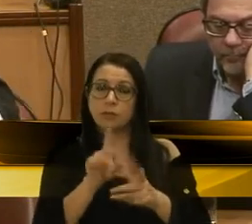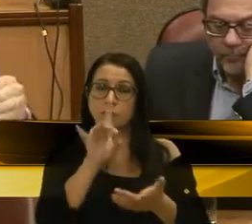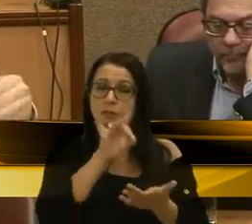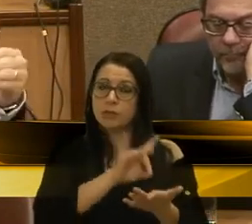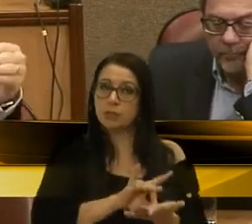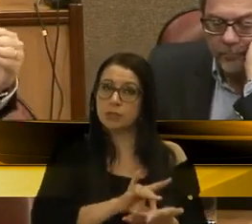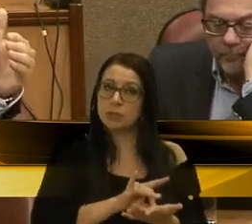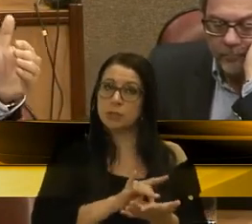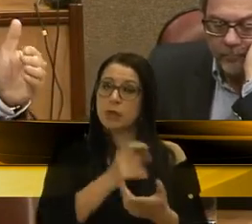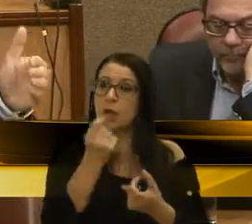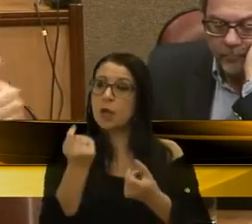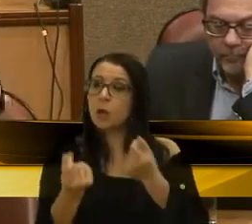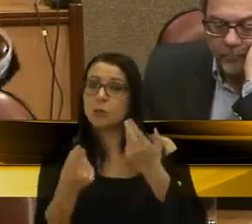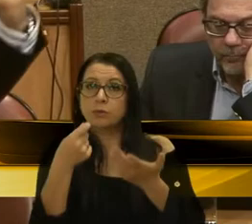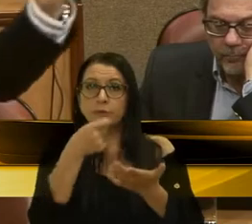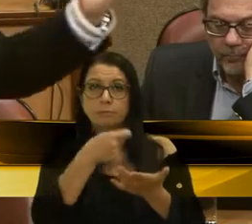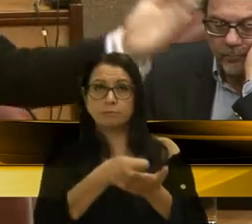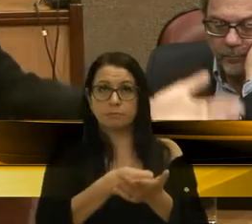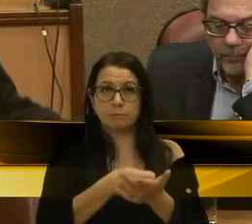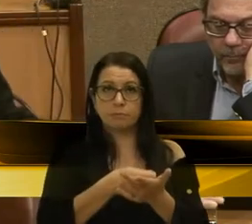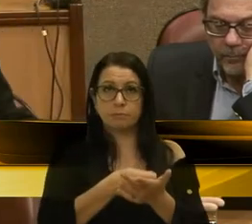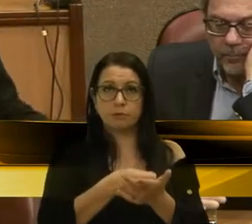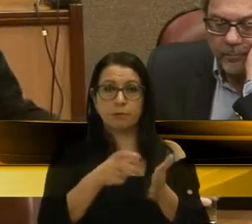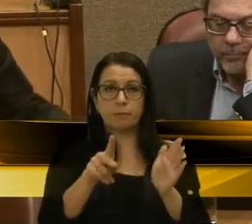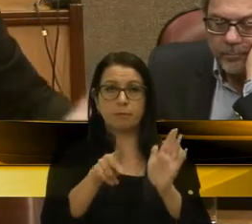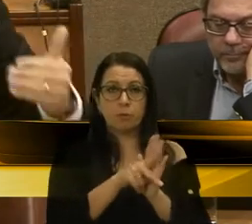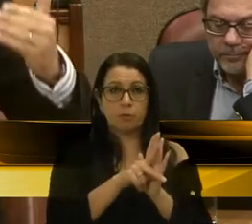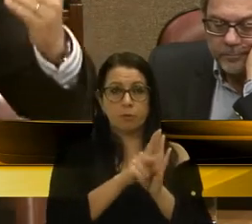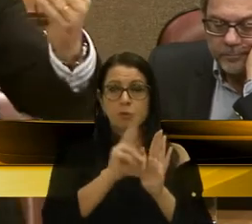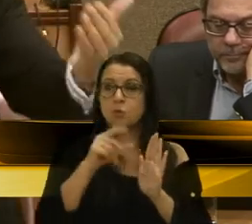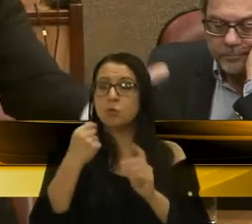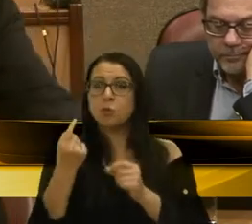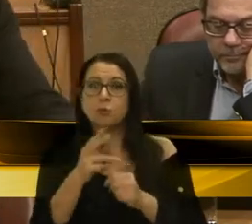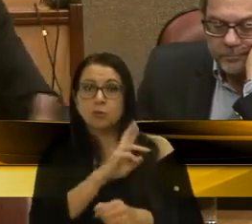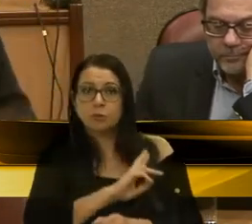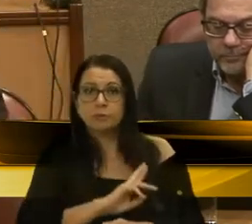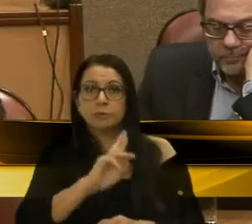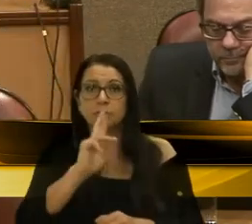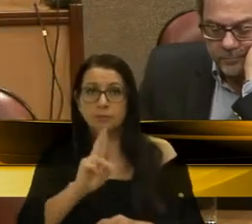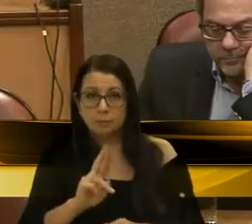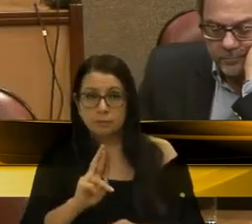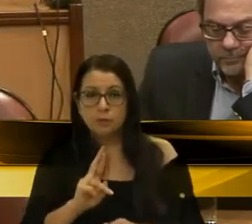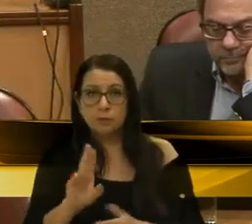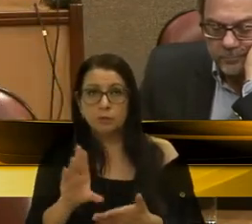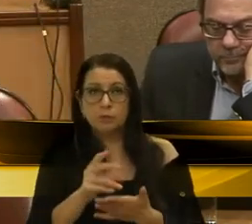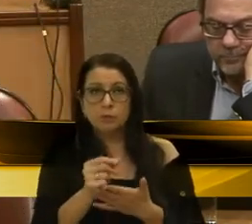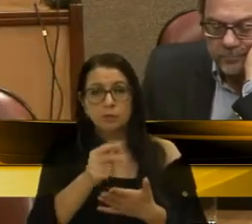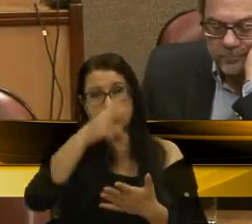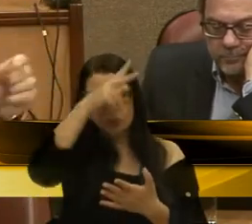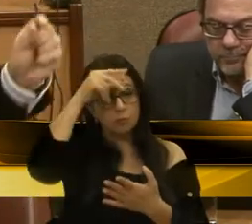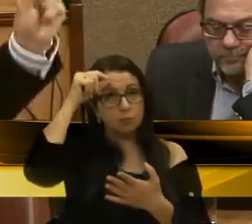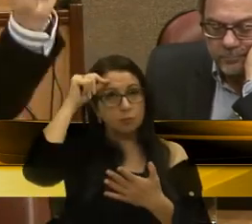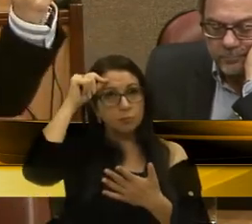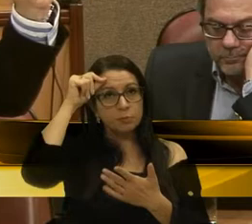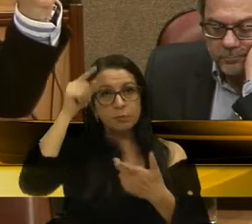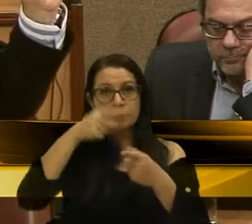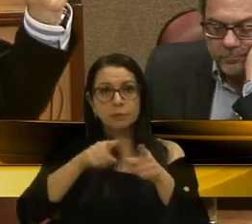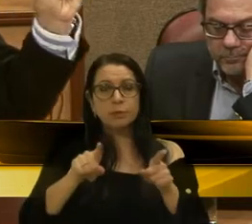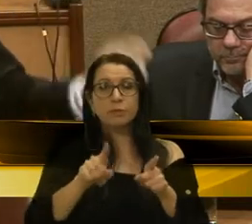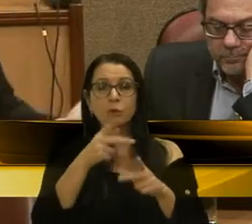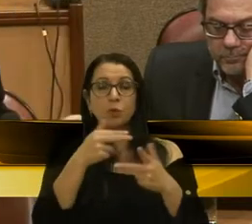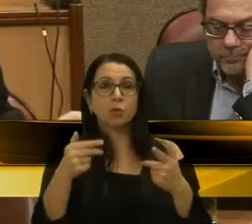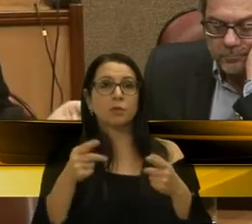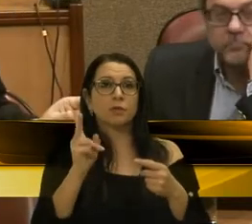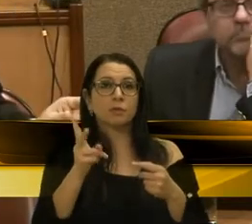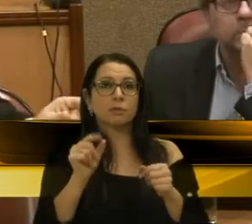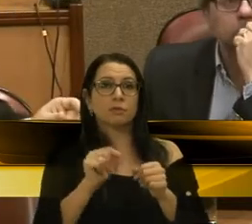oficiais, alguns pagos com expensas próprias, outros em representação com recursos públicos, mas uma situação que